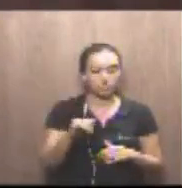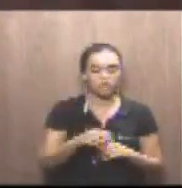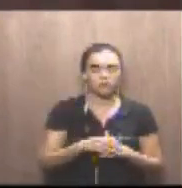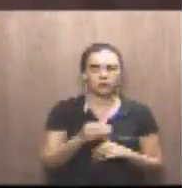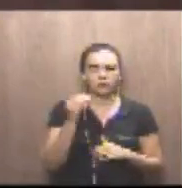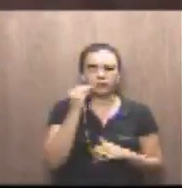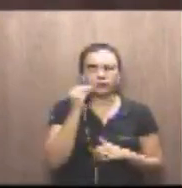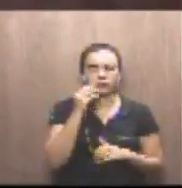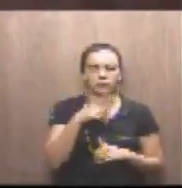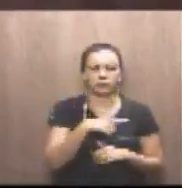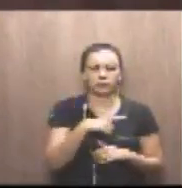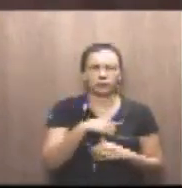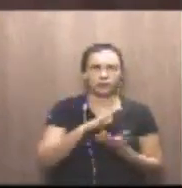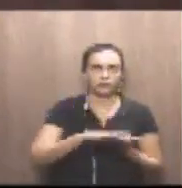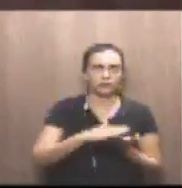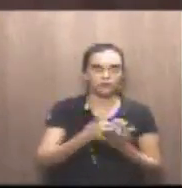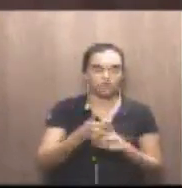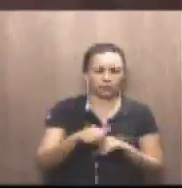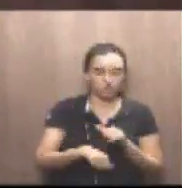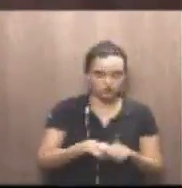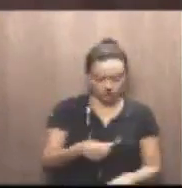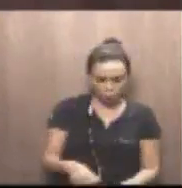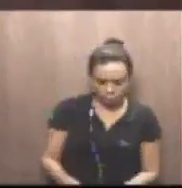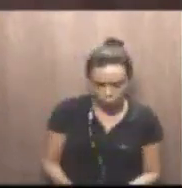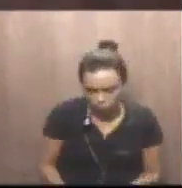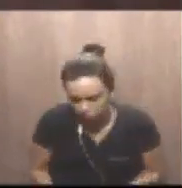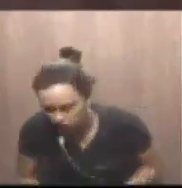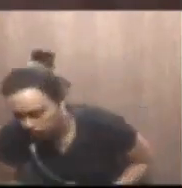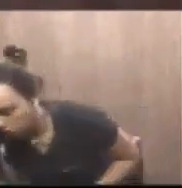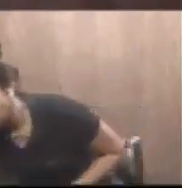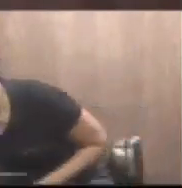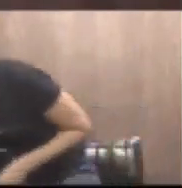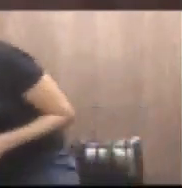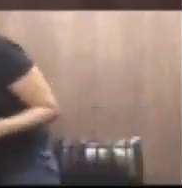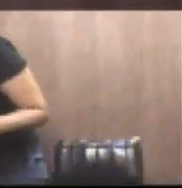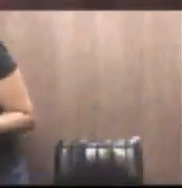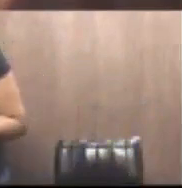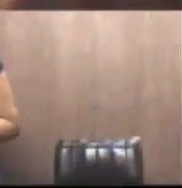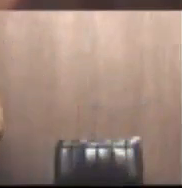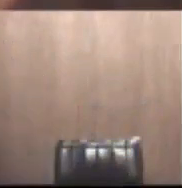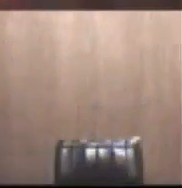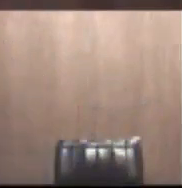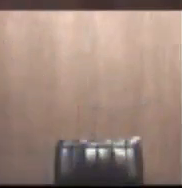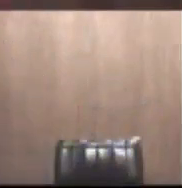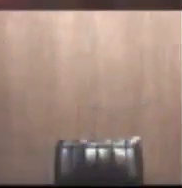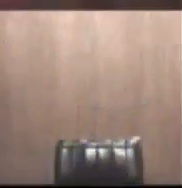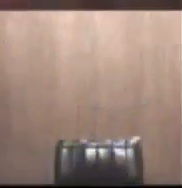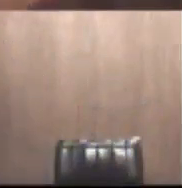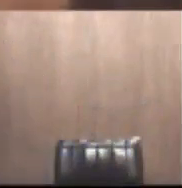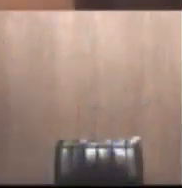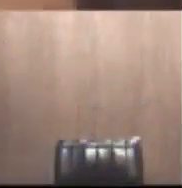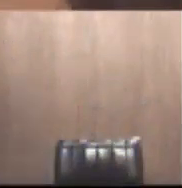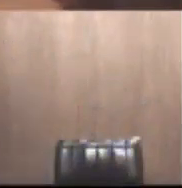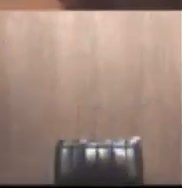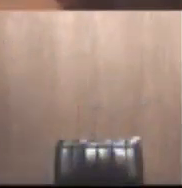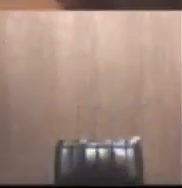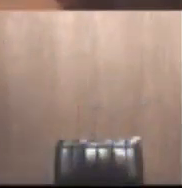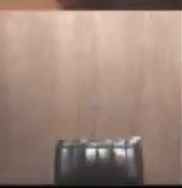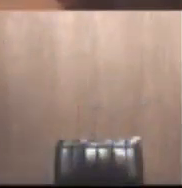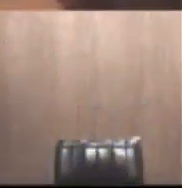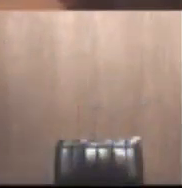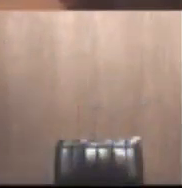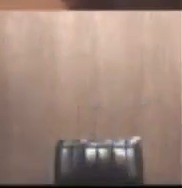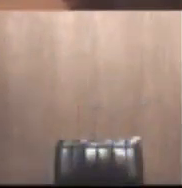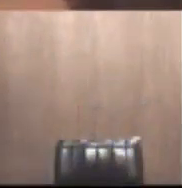sinalizar que algo poderá sair do seu percurso natural, imediatamente é o